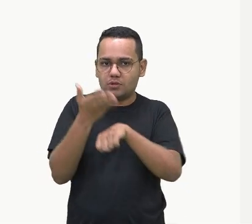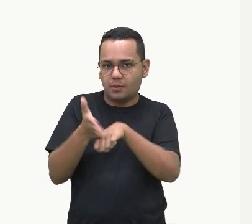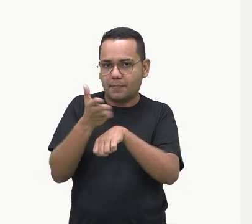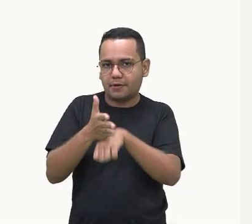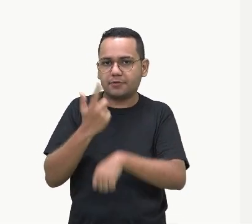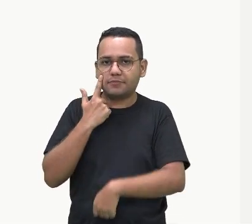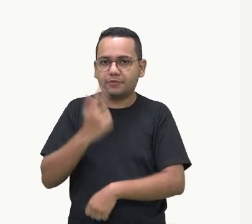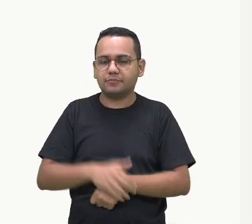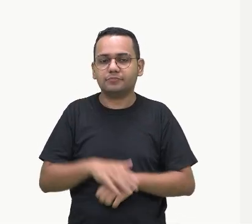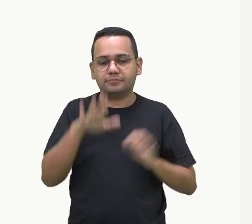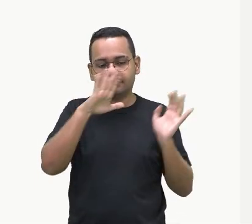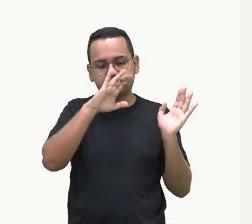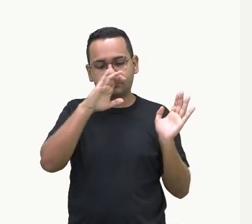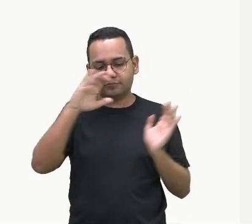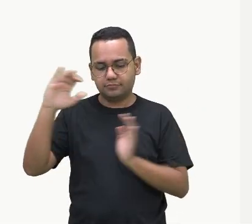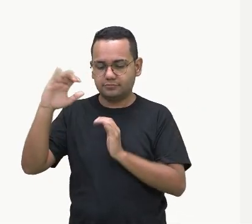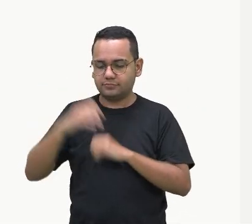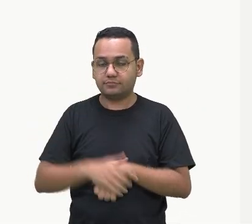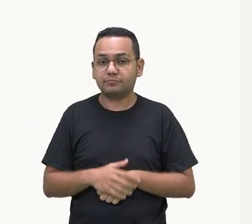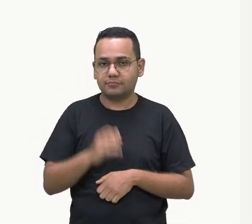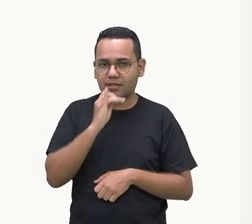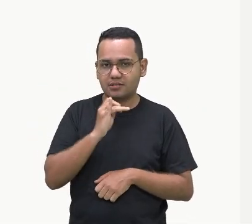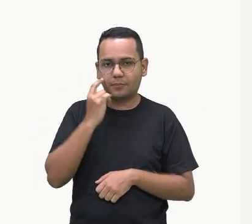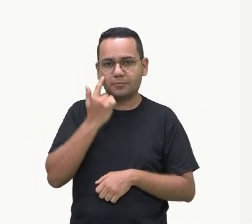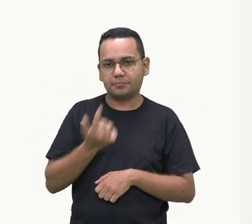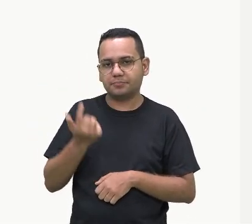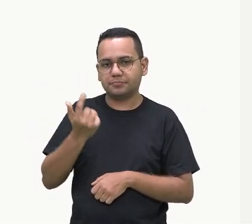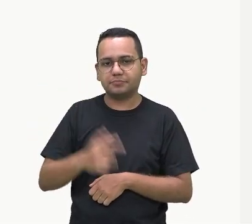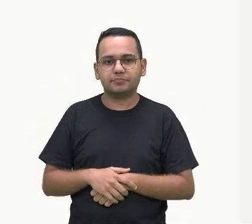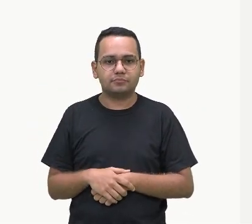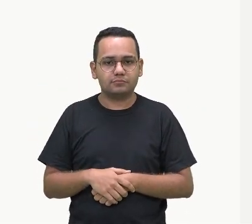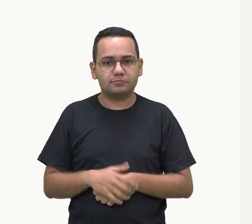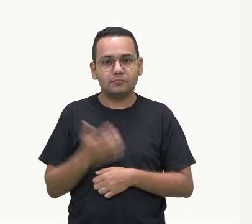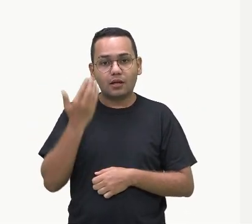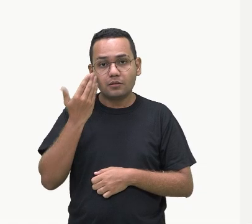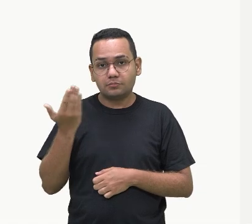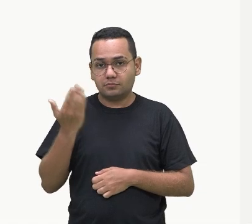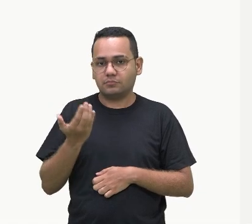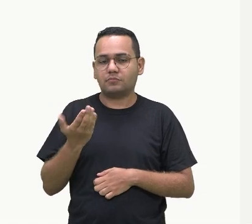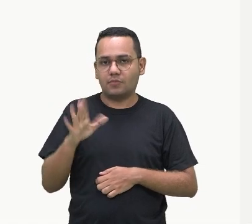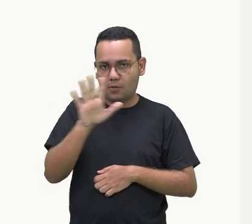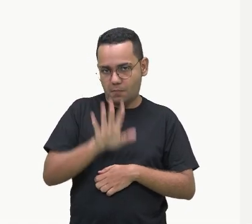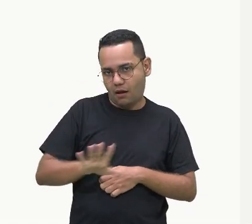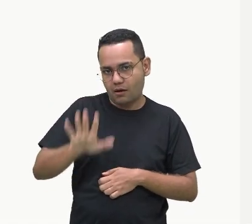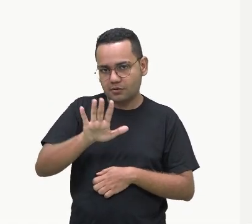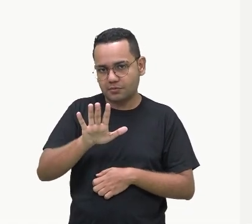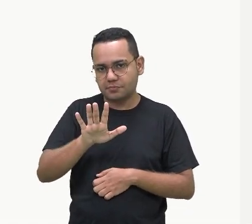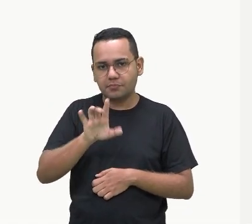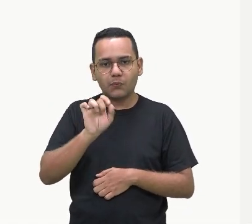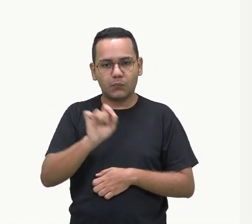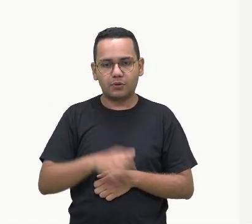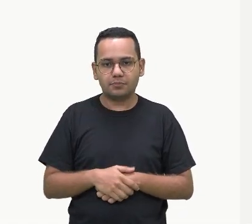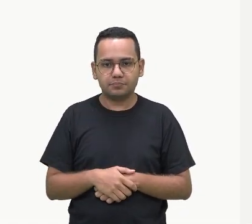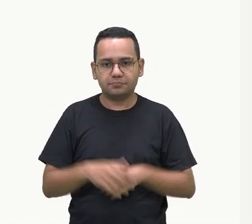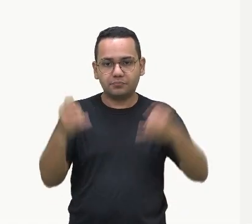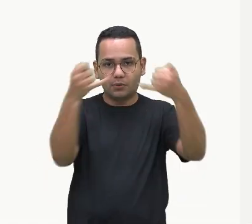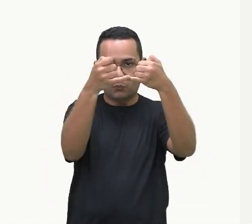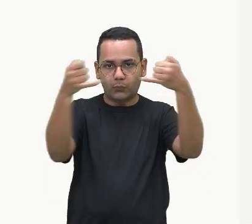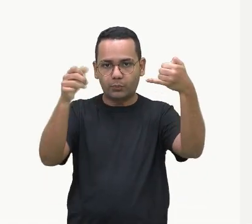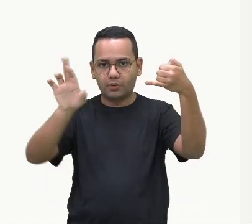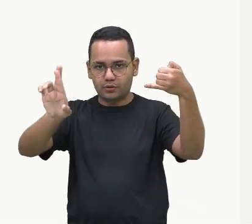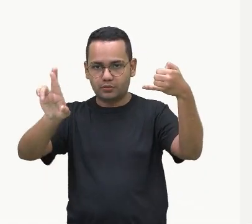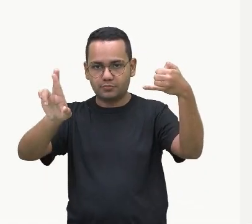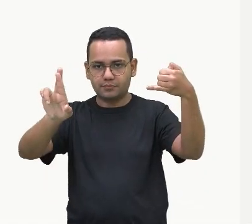Tales. Na figura a seguir, temos R paralelo a S e